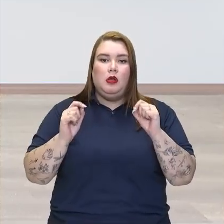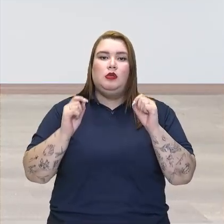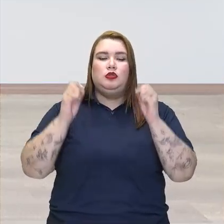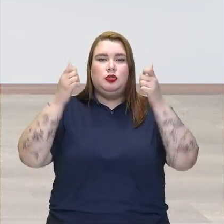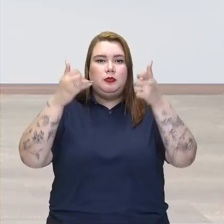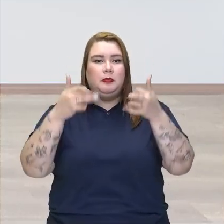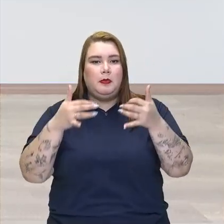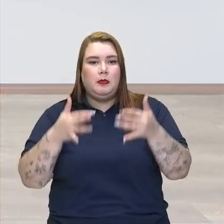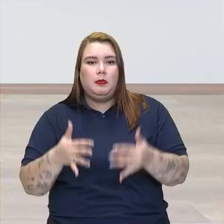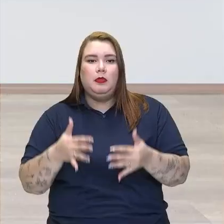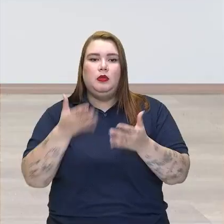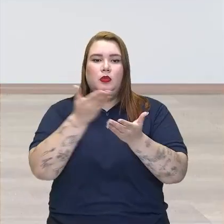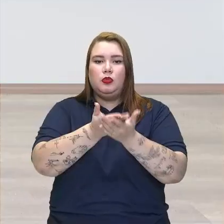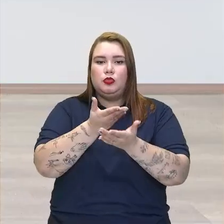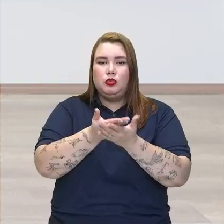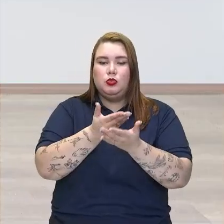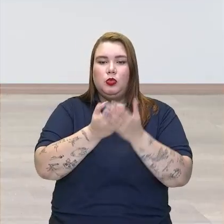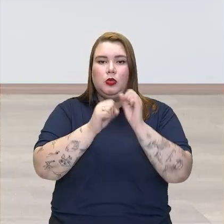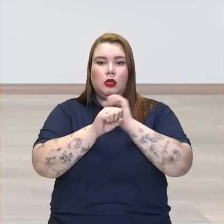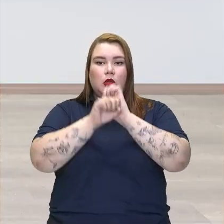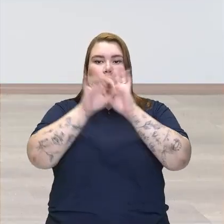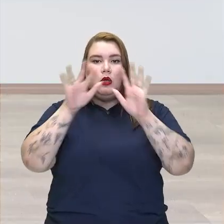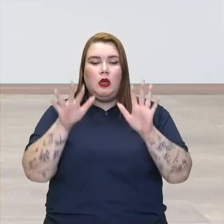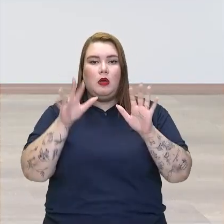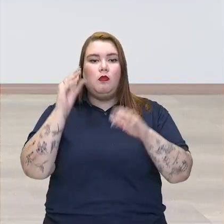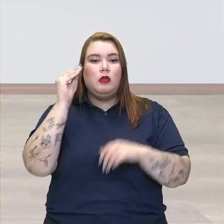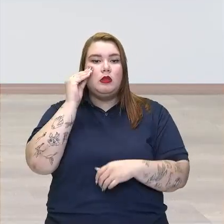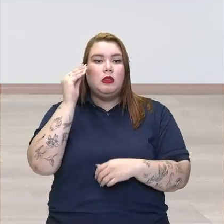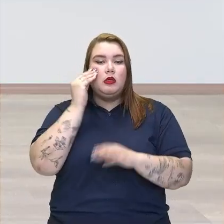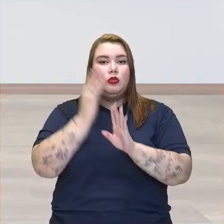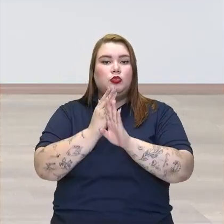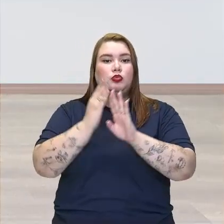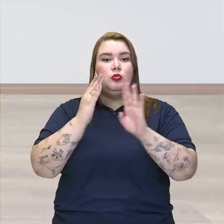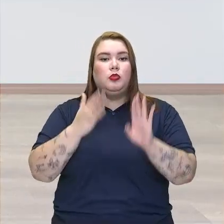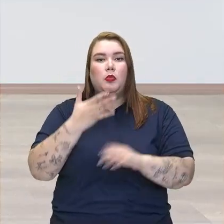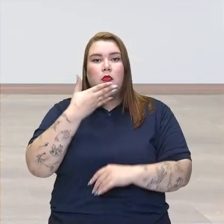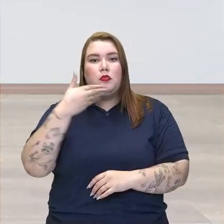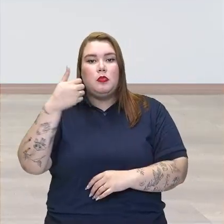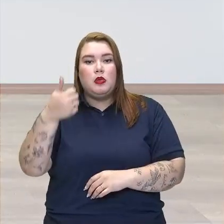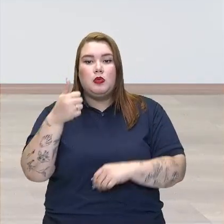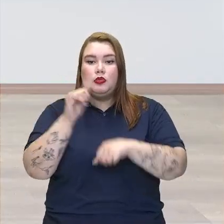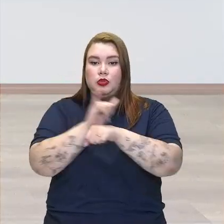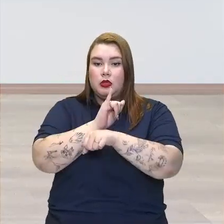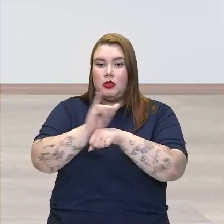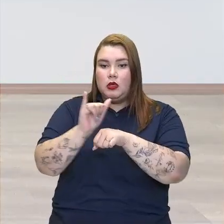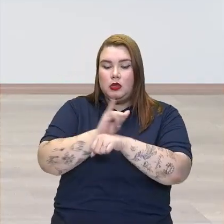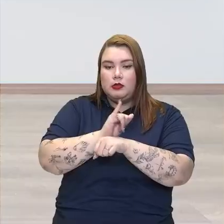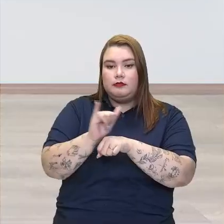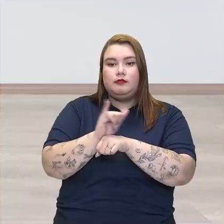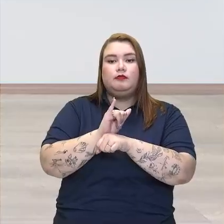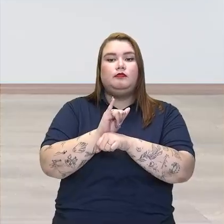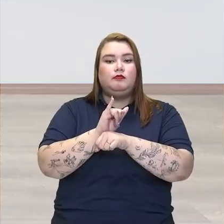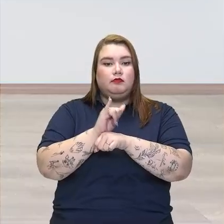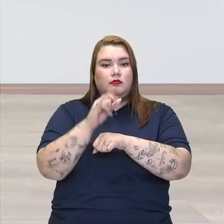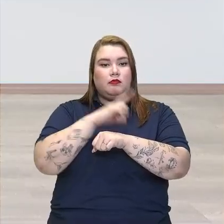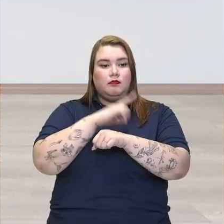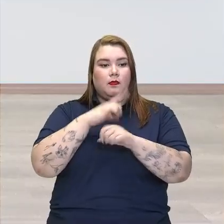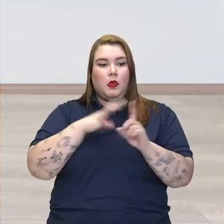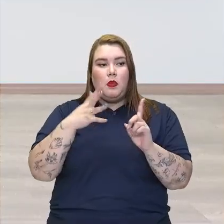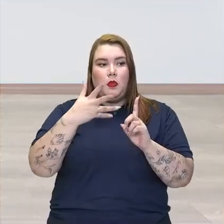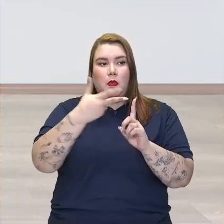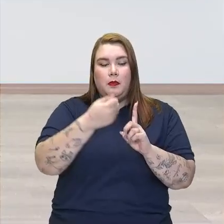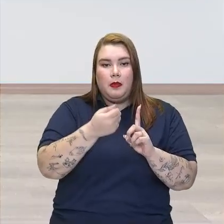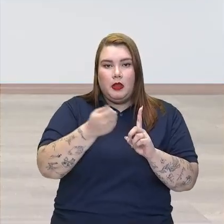teorias, fazer um estudo para tentar encontrar uma melhor maneira de trabalhar as competências